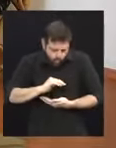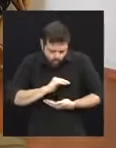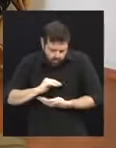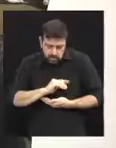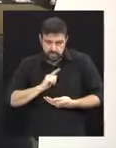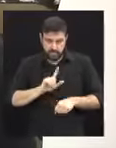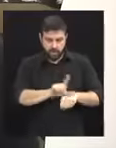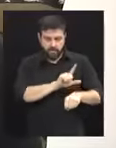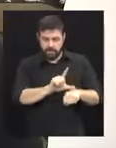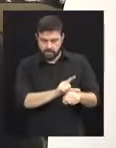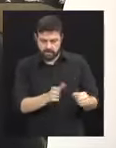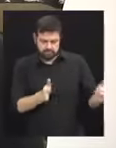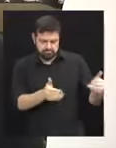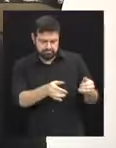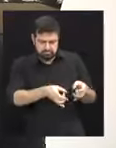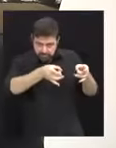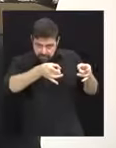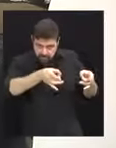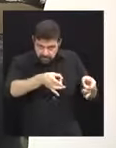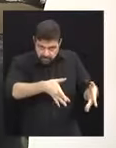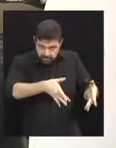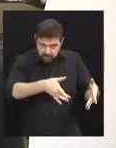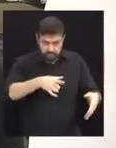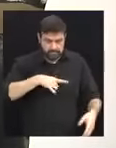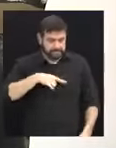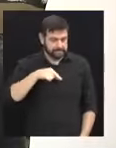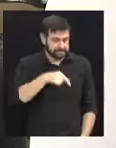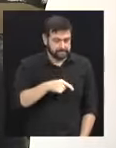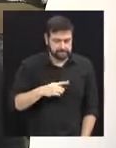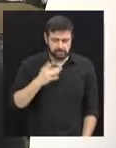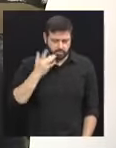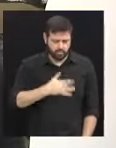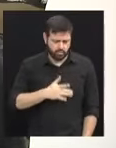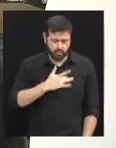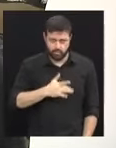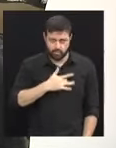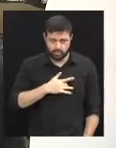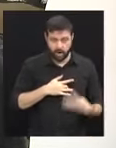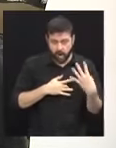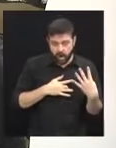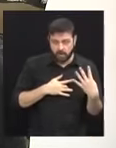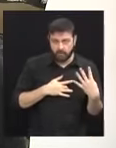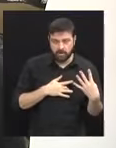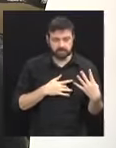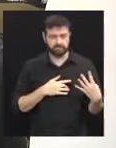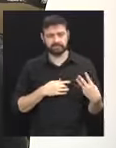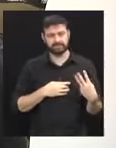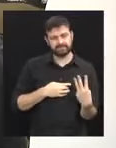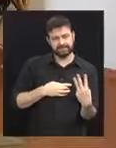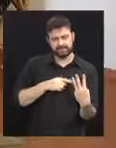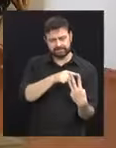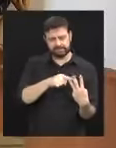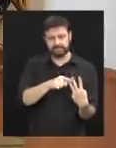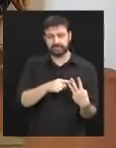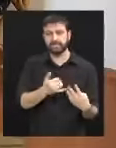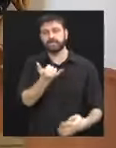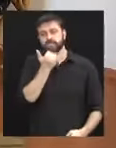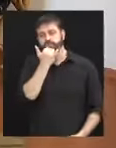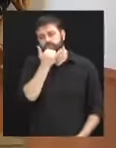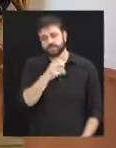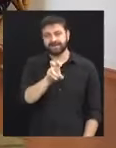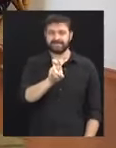aqui em Campinas, e numa caixinha de papelão também. 4 filhotes, 3 vieram a óbito, não, eram